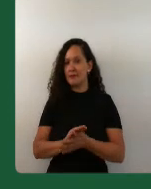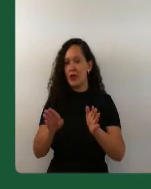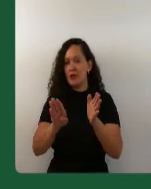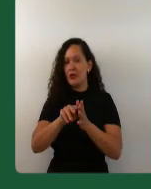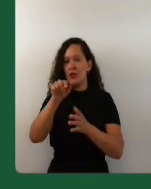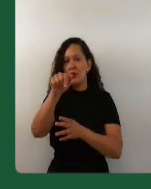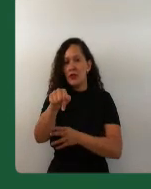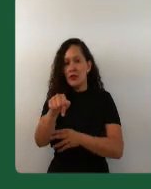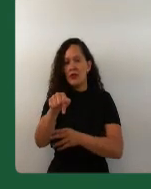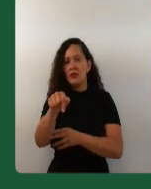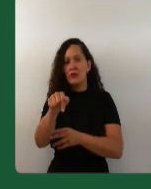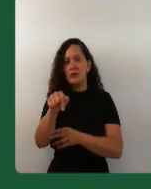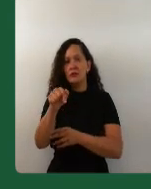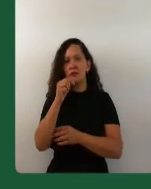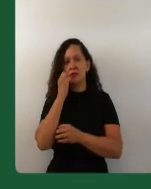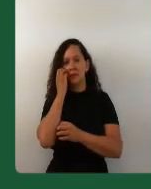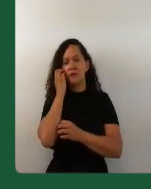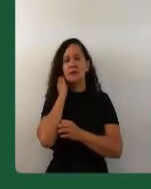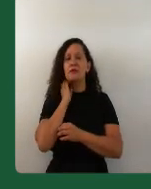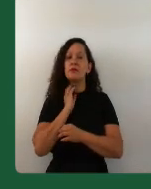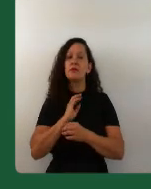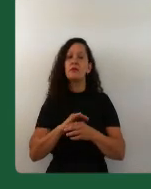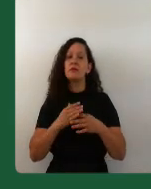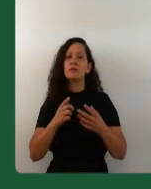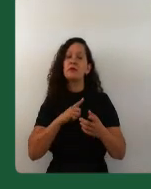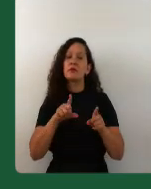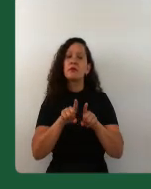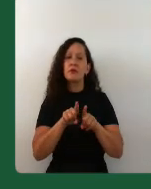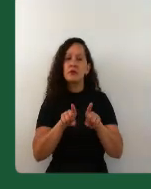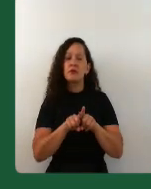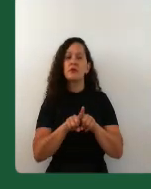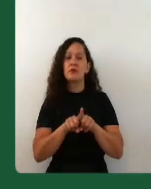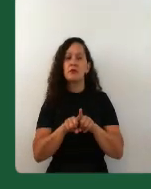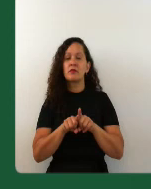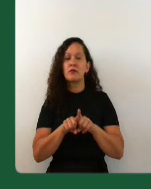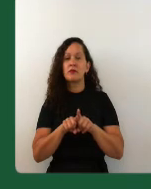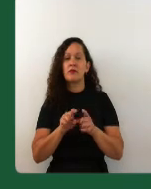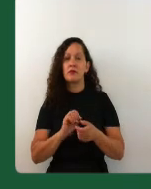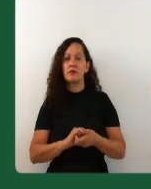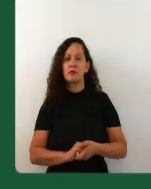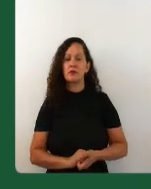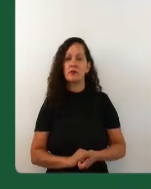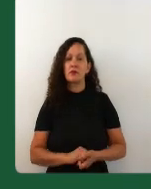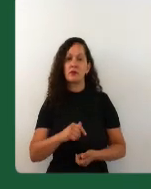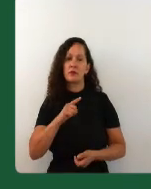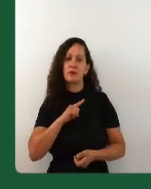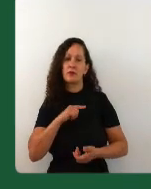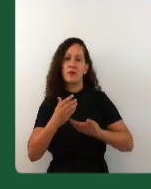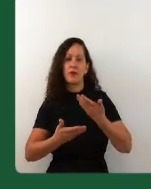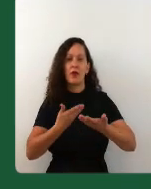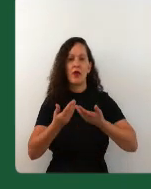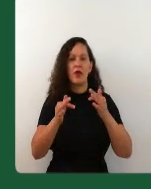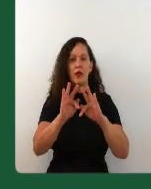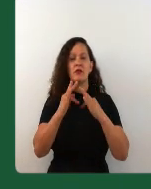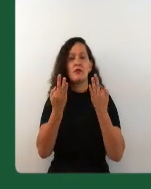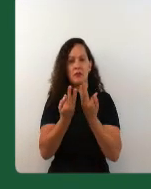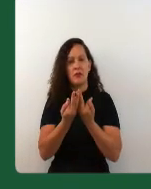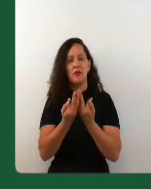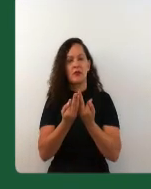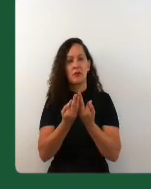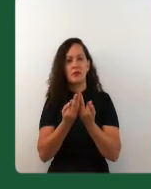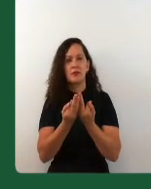para Sobrapar, e aí a gente também acaba, né, tendo que atender a família,